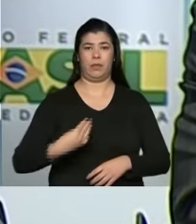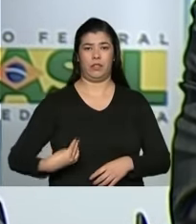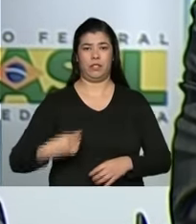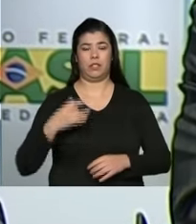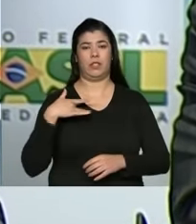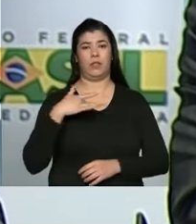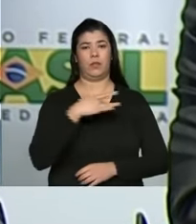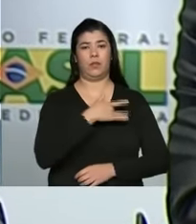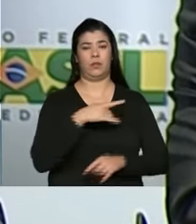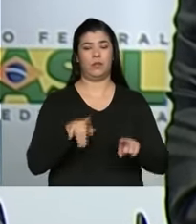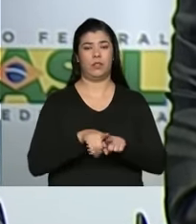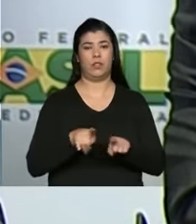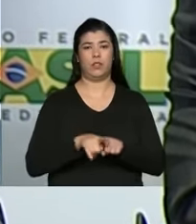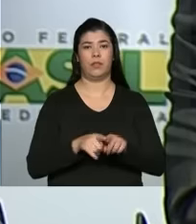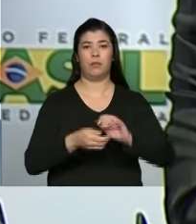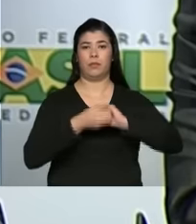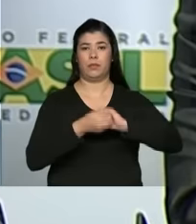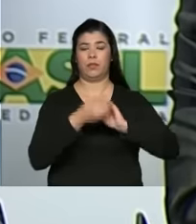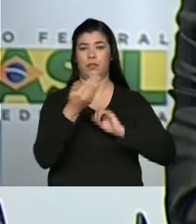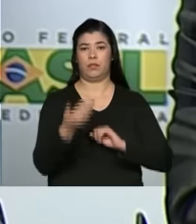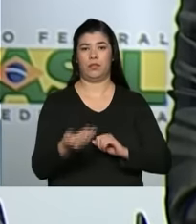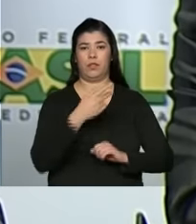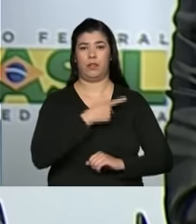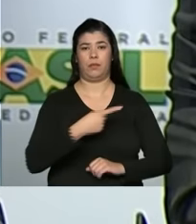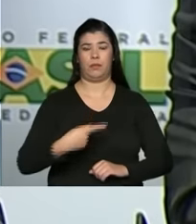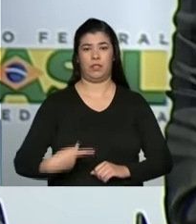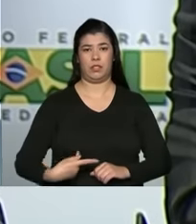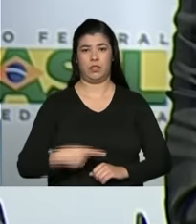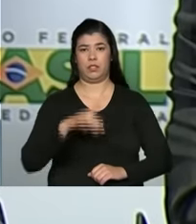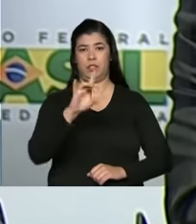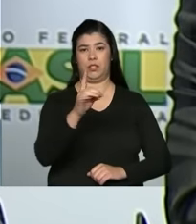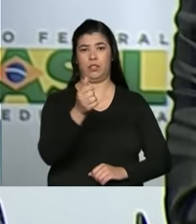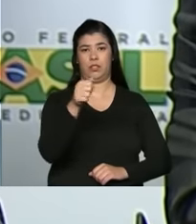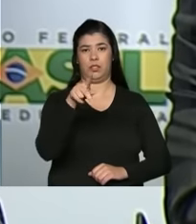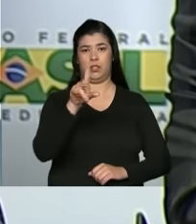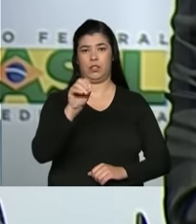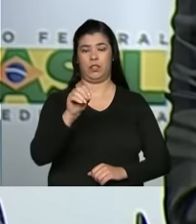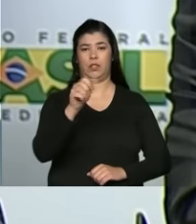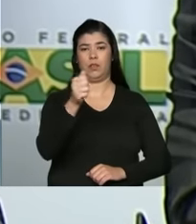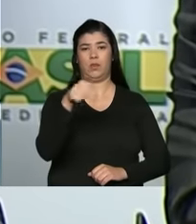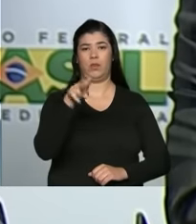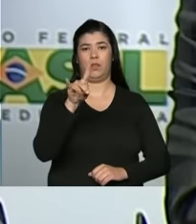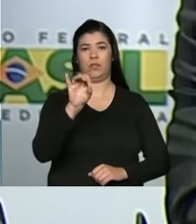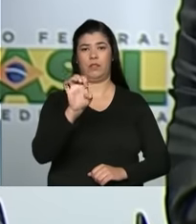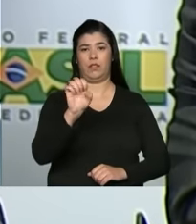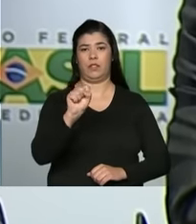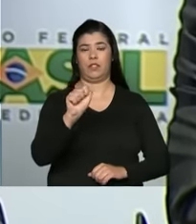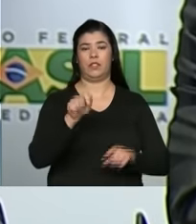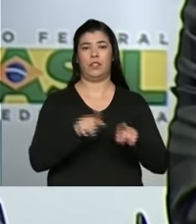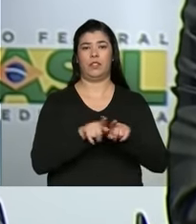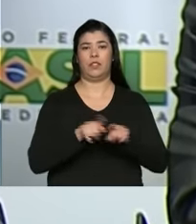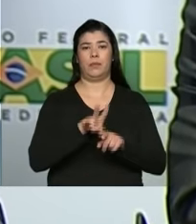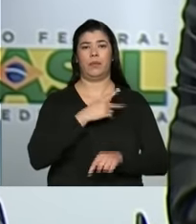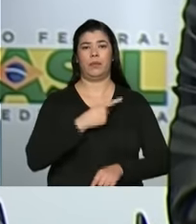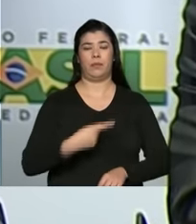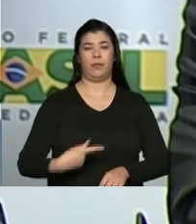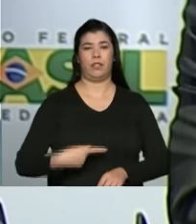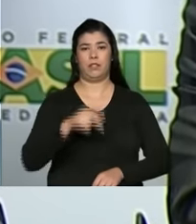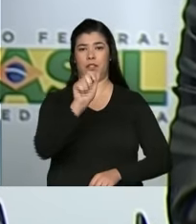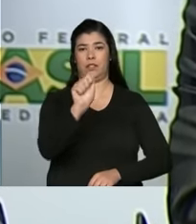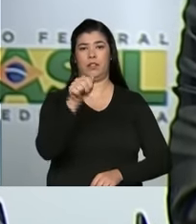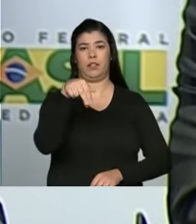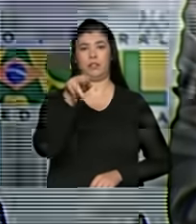saudar também ao Ivo bucares nosso presidente terino da Anvisa ao Zé Carlos Abraão e presidente da